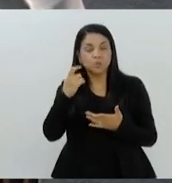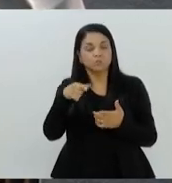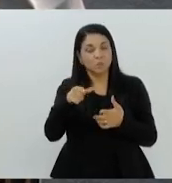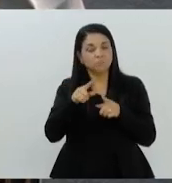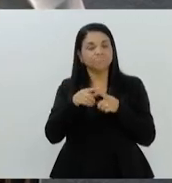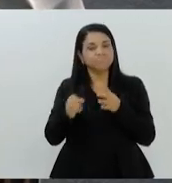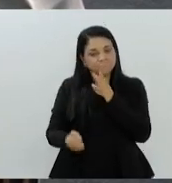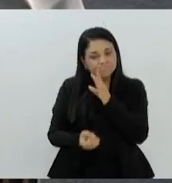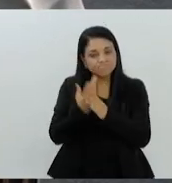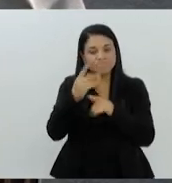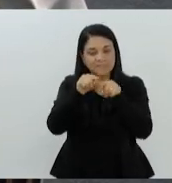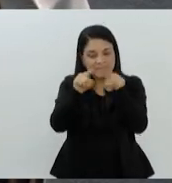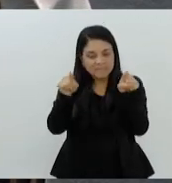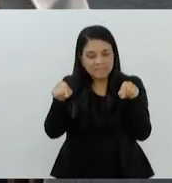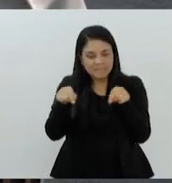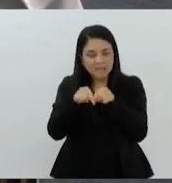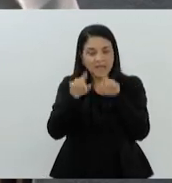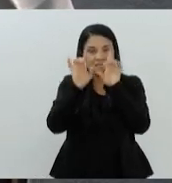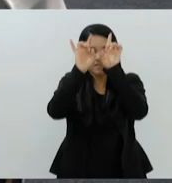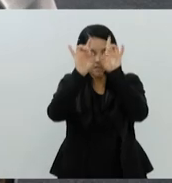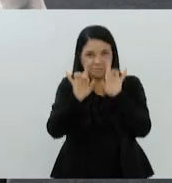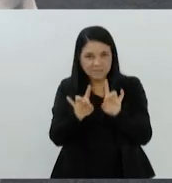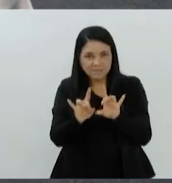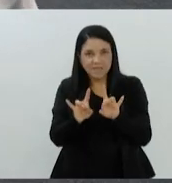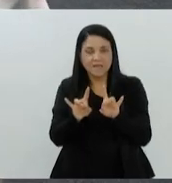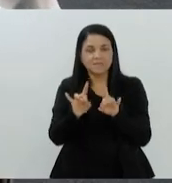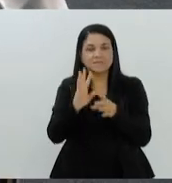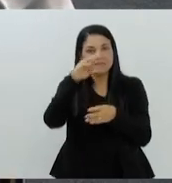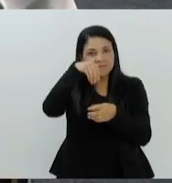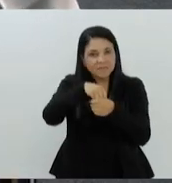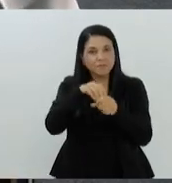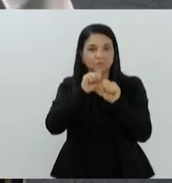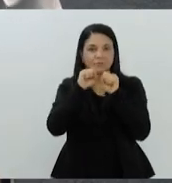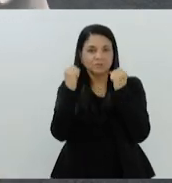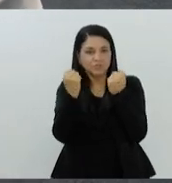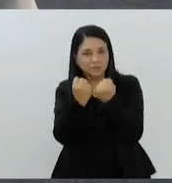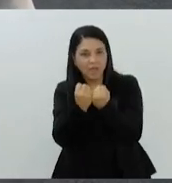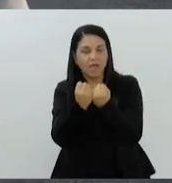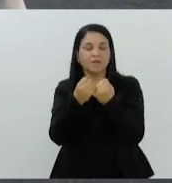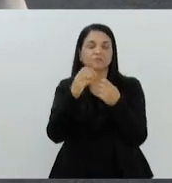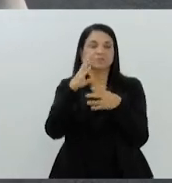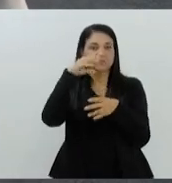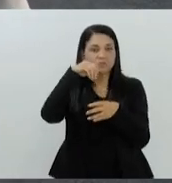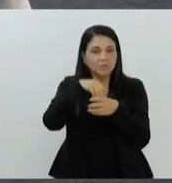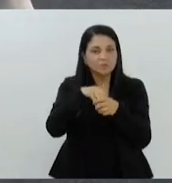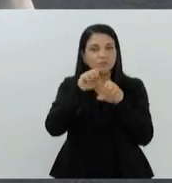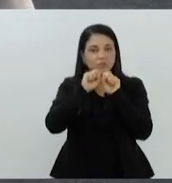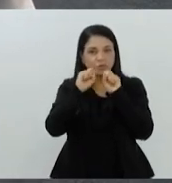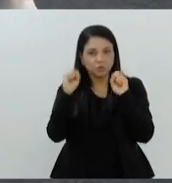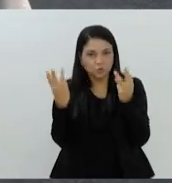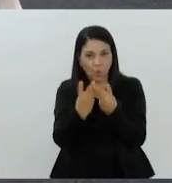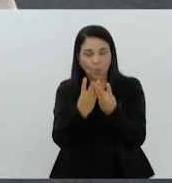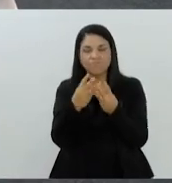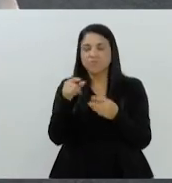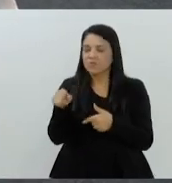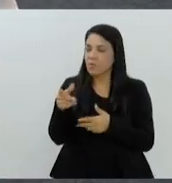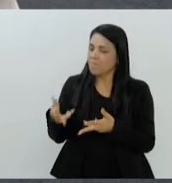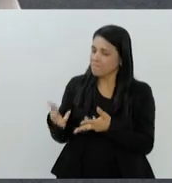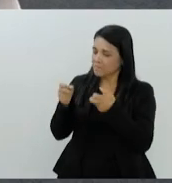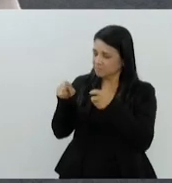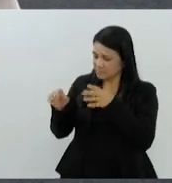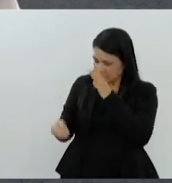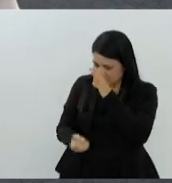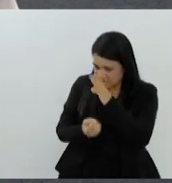vejo, entendo dessa maneira, quando Vossa Excelência cria o dia e a semana, não é só para estar no